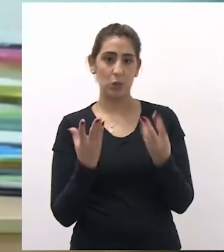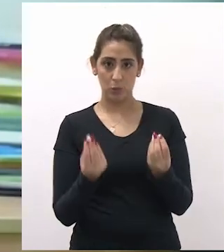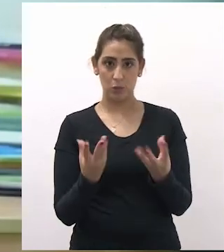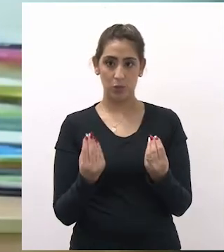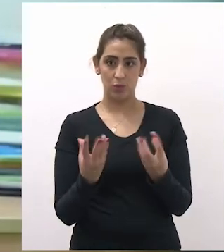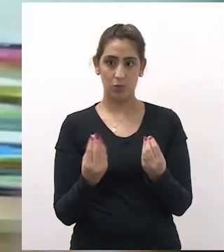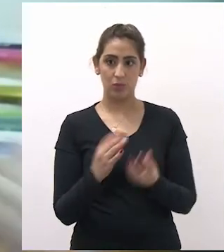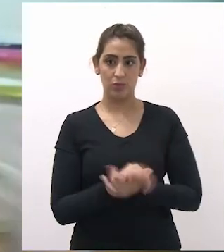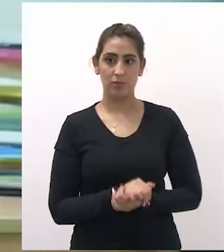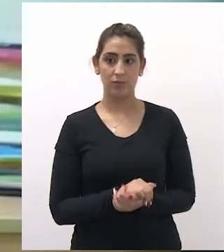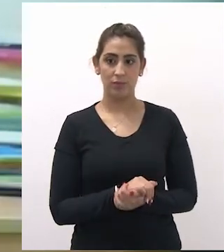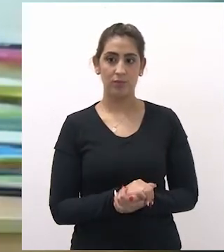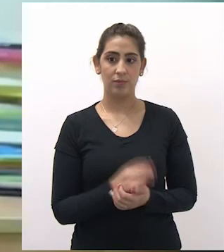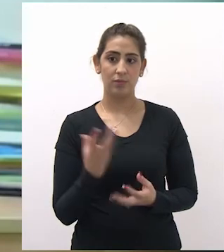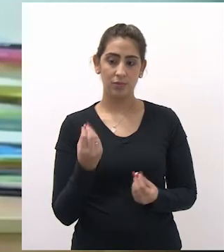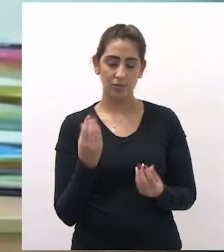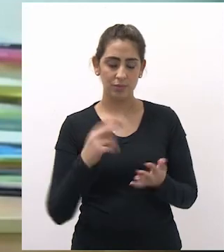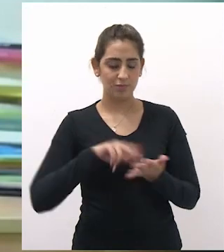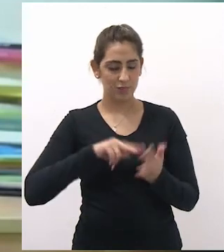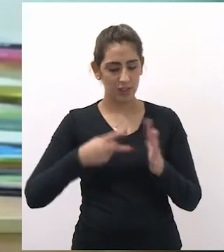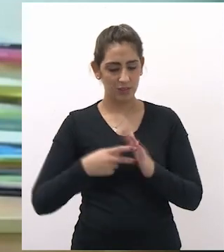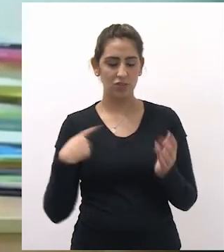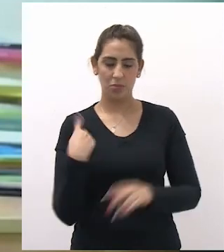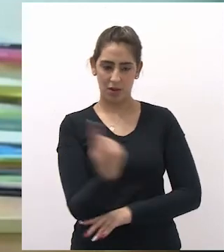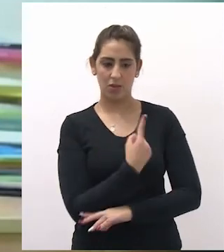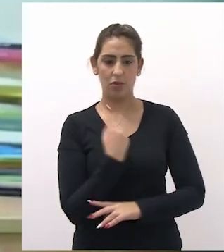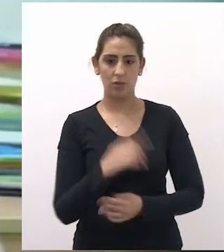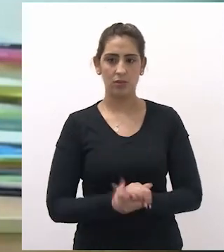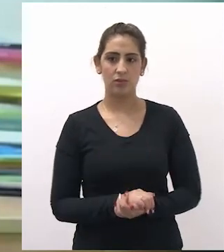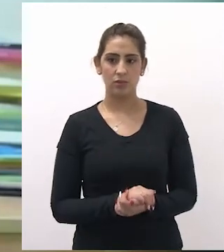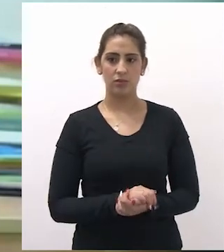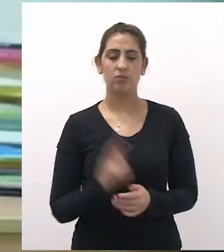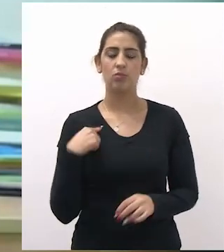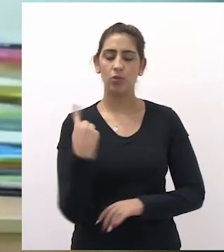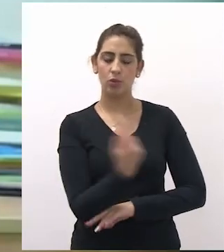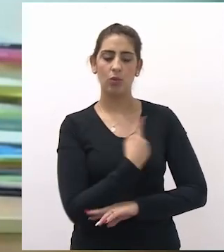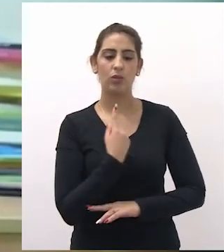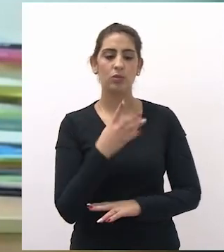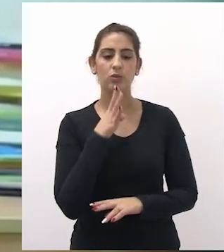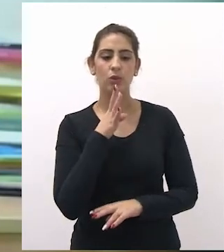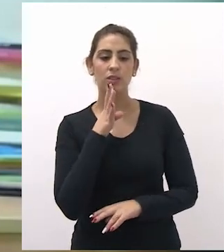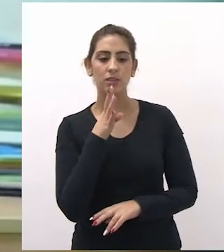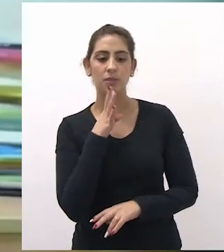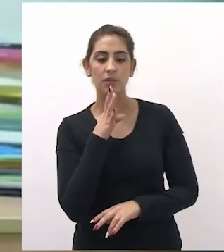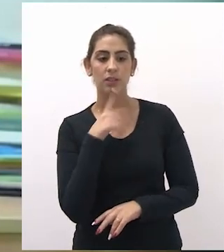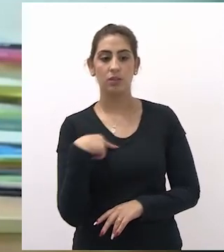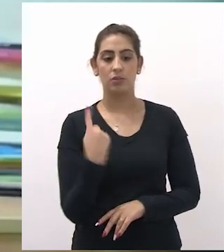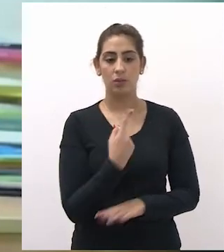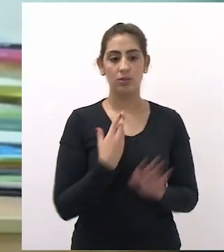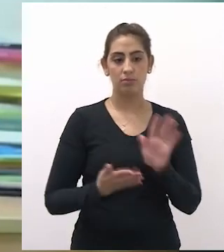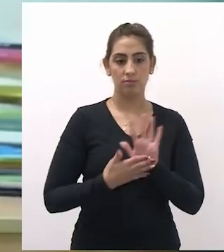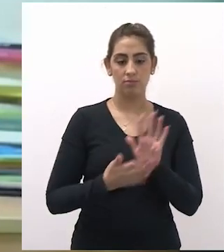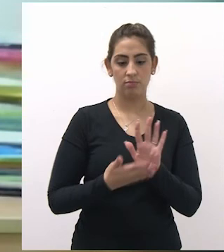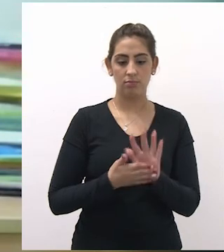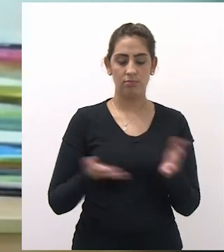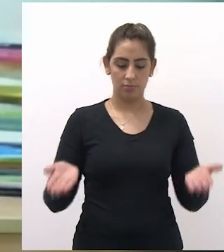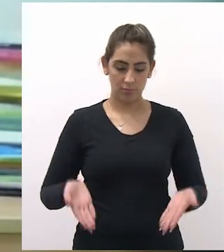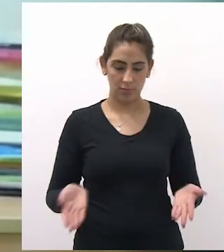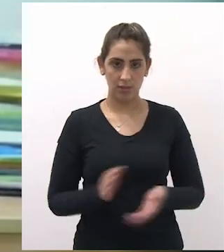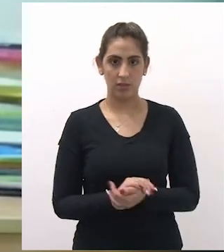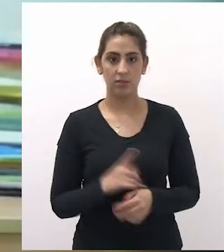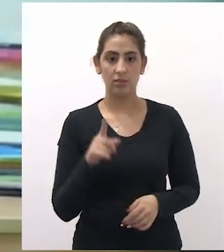aí de forma muito significativa para os nossos conhecimentos, nossa atuação aí